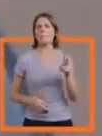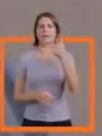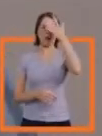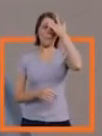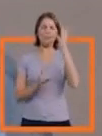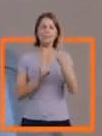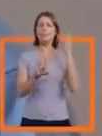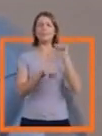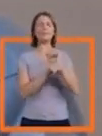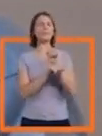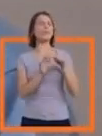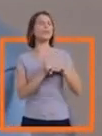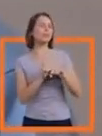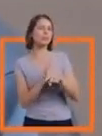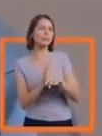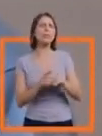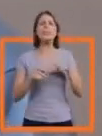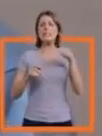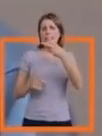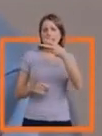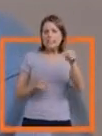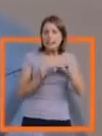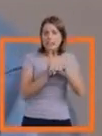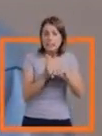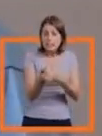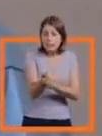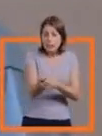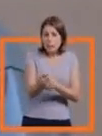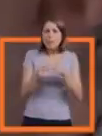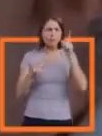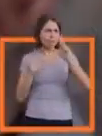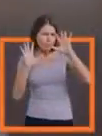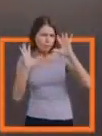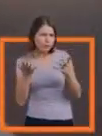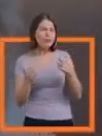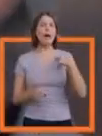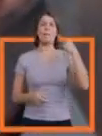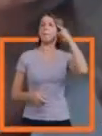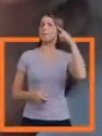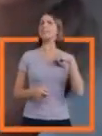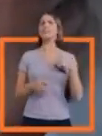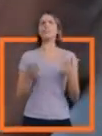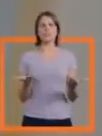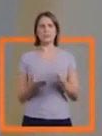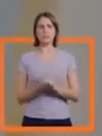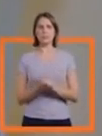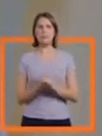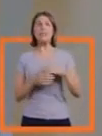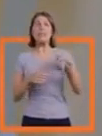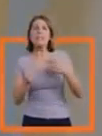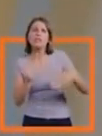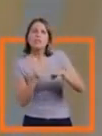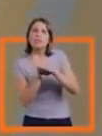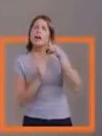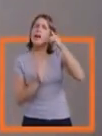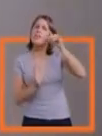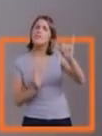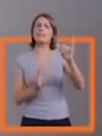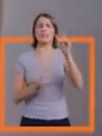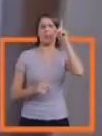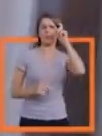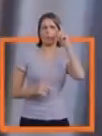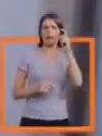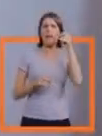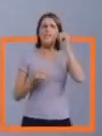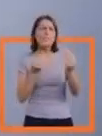hoje 1 milhão de pessoas na fila esperando uma consulta. Temos 300 mil exames. Tem solução? Eu penso que tem. Tem que evitar que chegue no